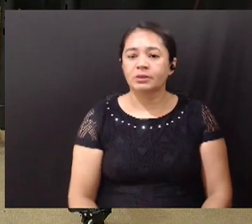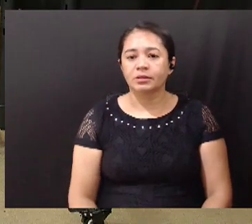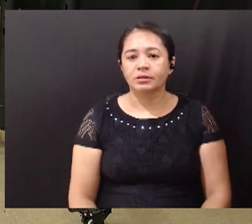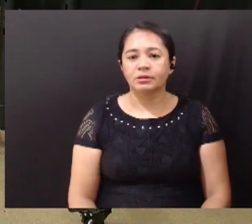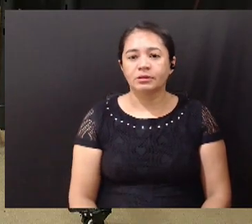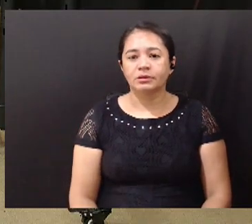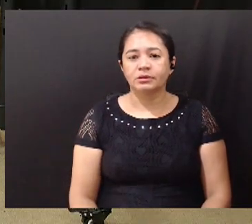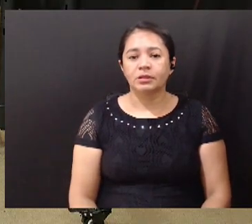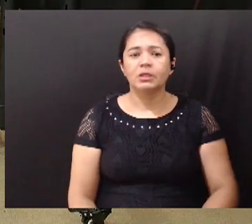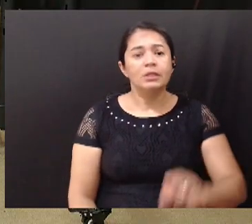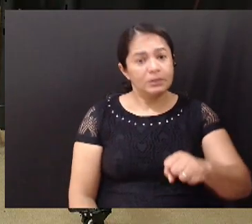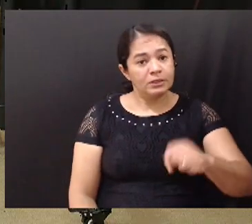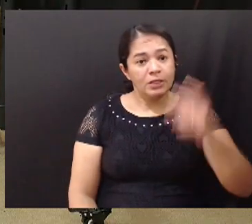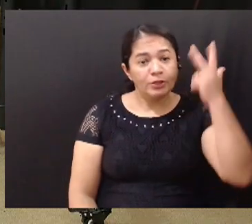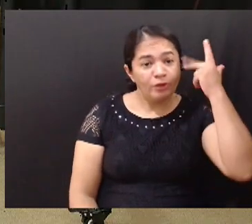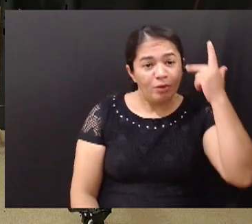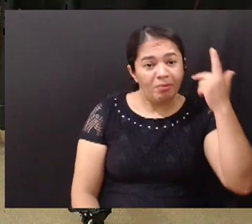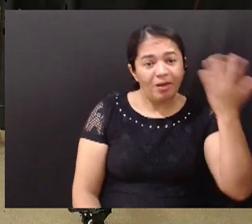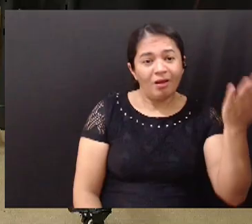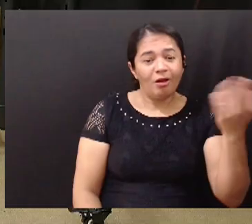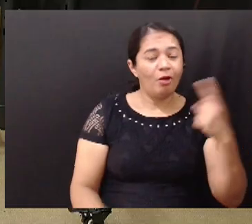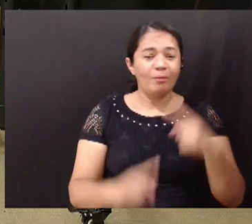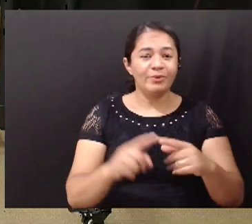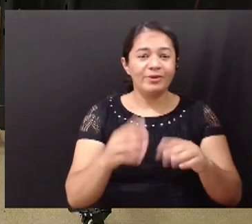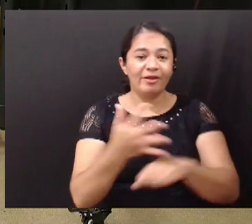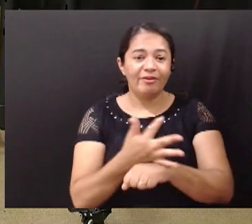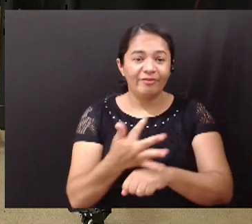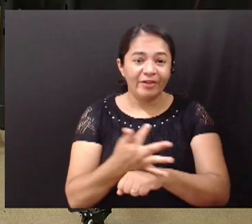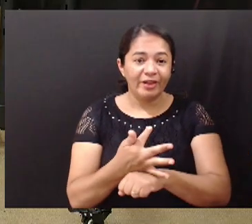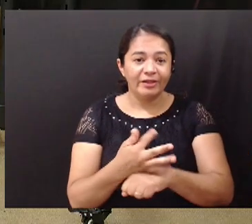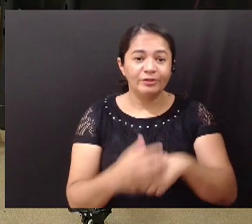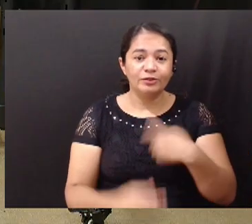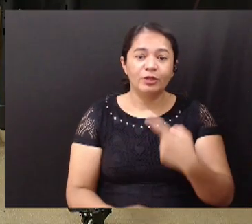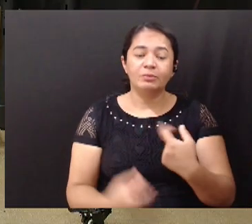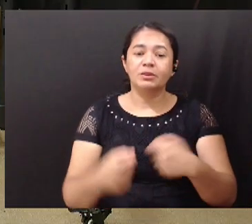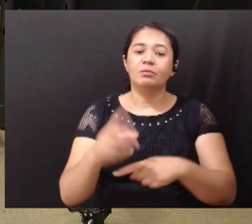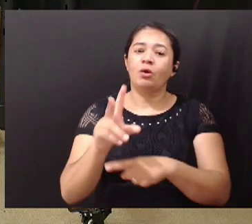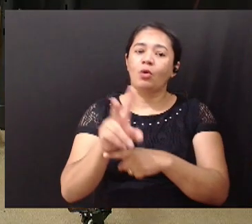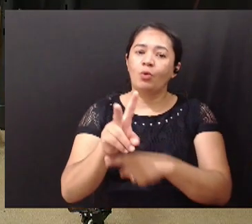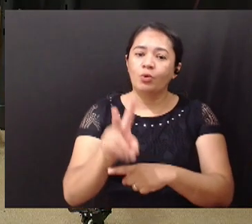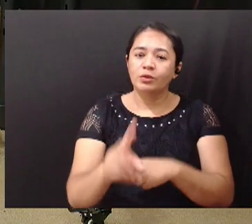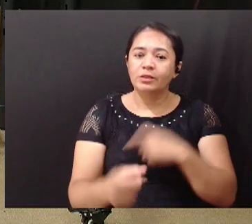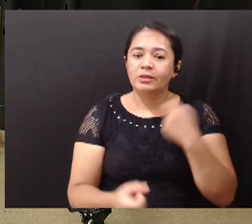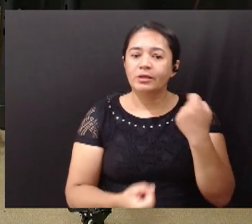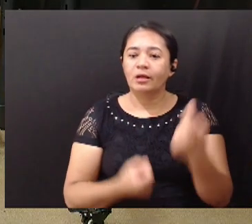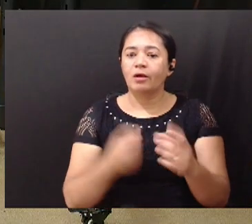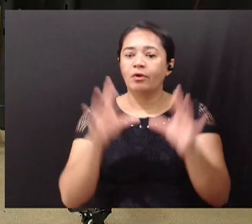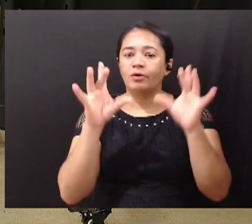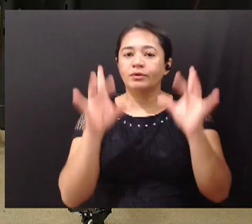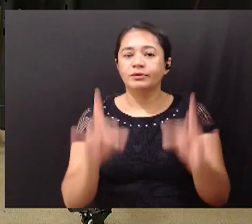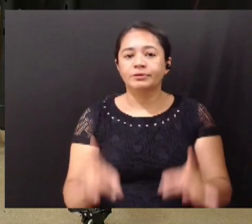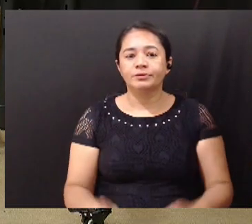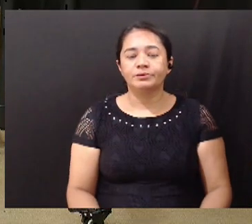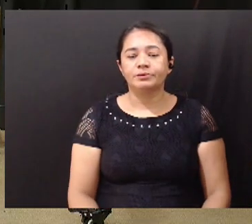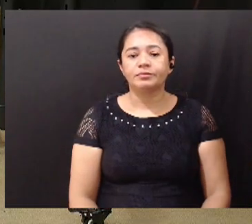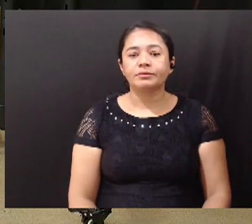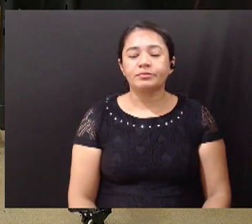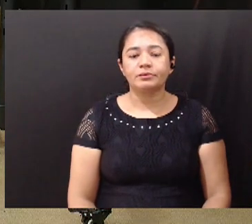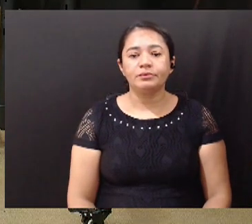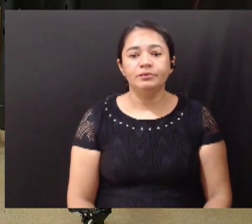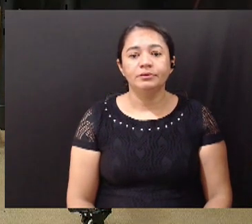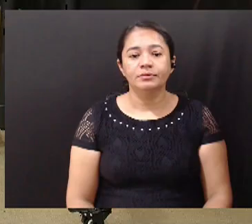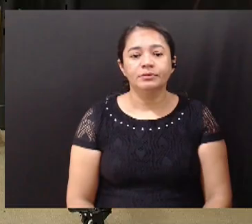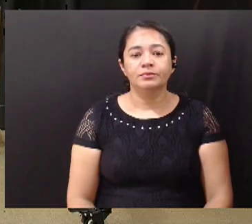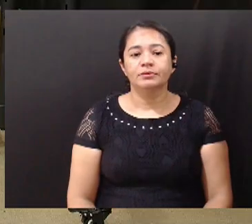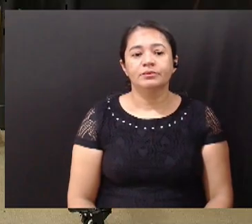férias, né? Férias é assim, só que a gente precisa cuidar aí com alguns detalhes. Vamos lá, mais uma 8h57, por favor, coloca